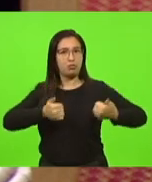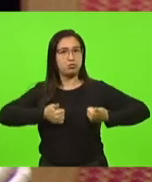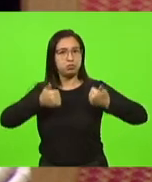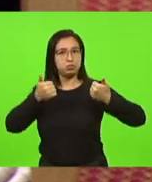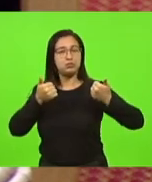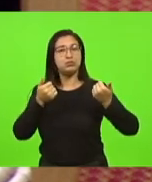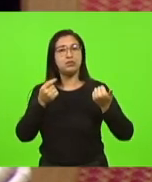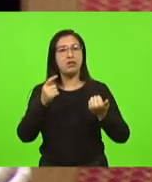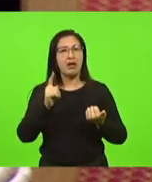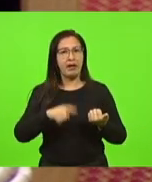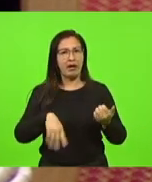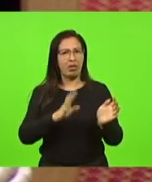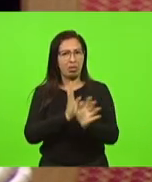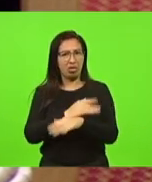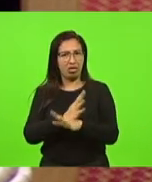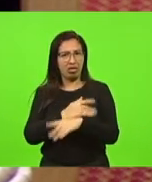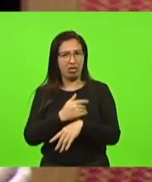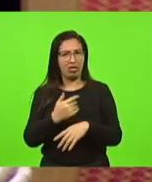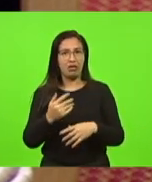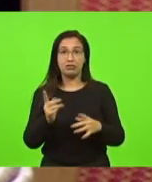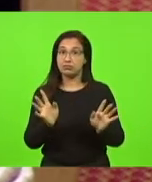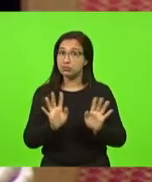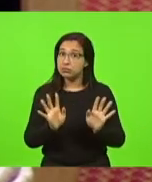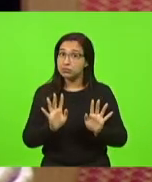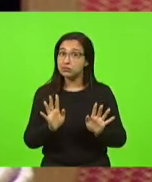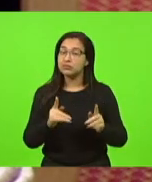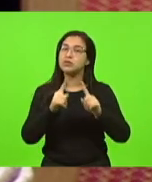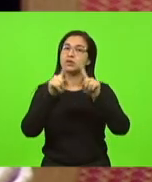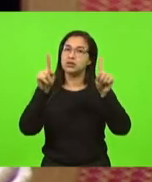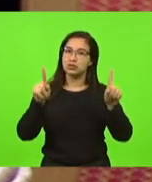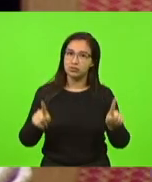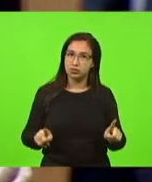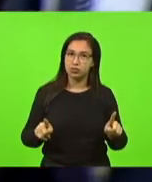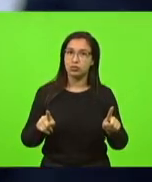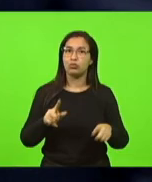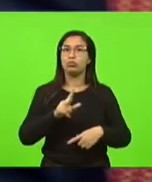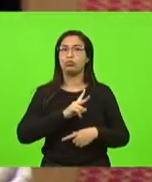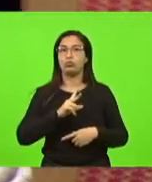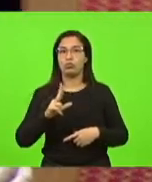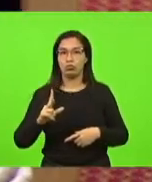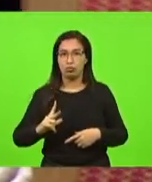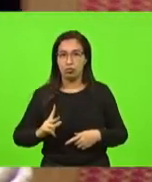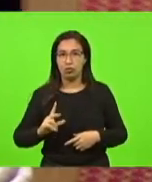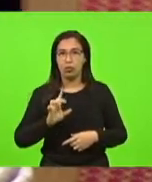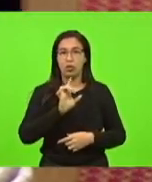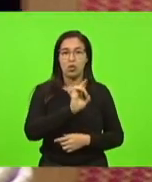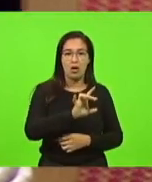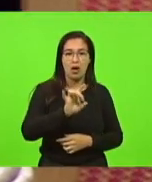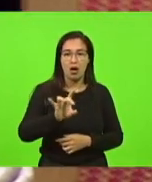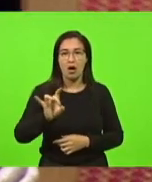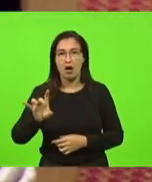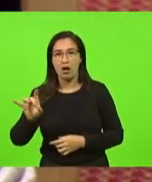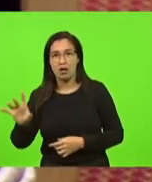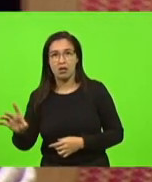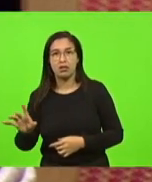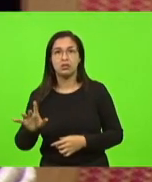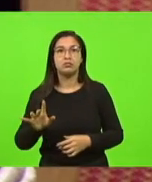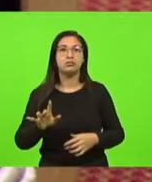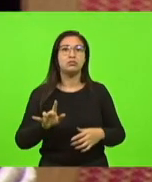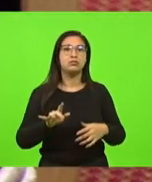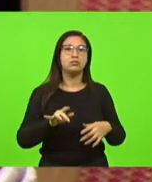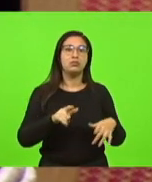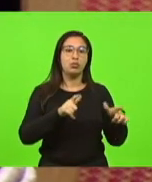ao acaso. Tem um servidor público em cada repartição, em cada órgão